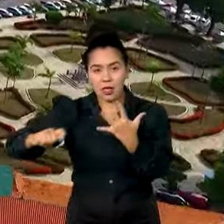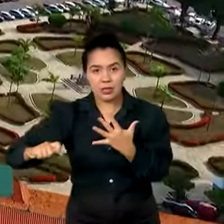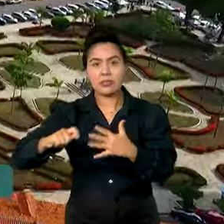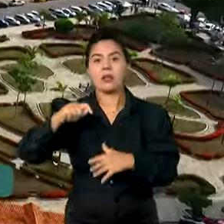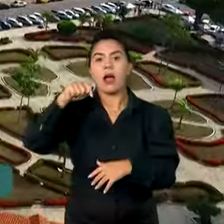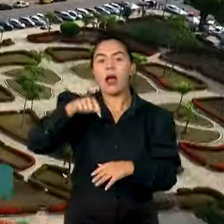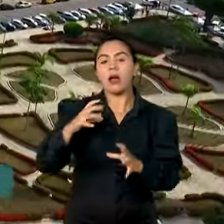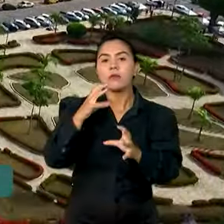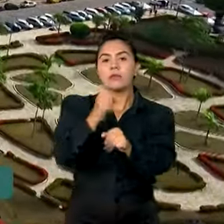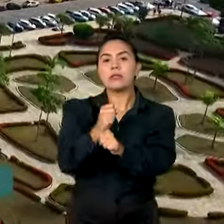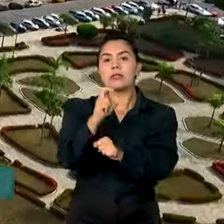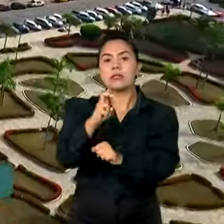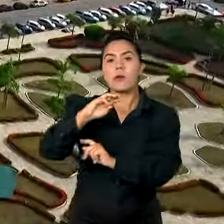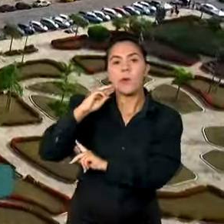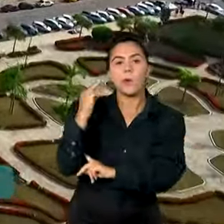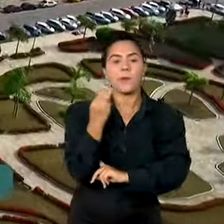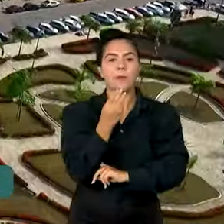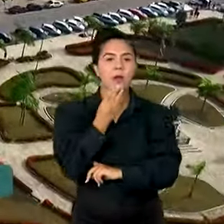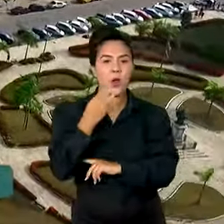aqui